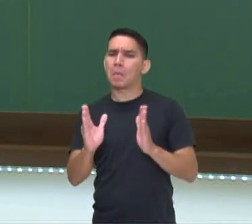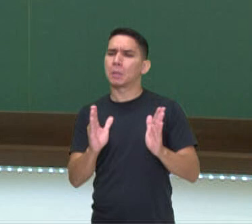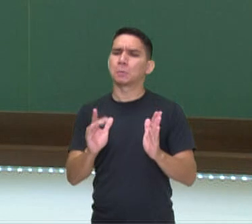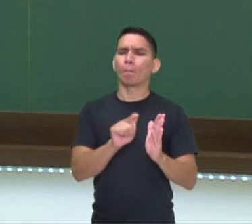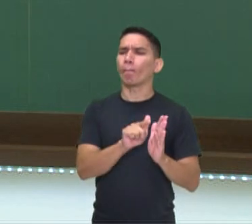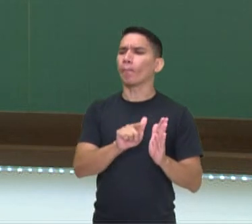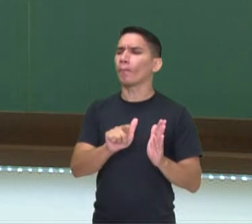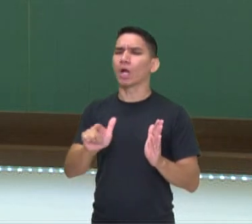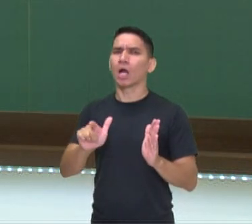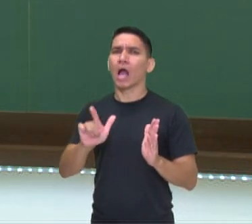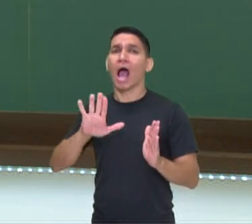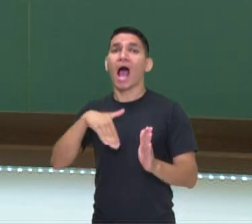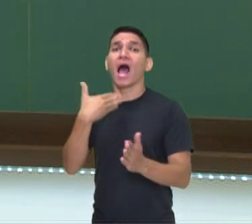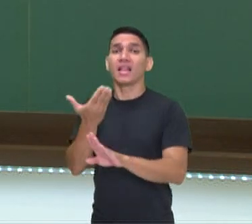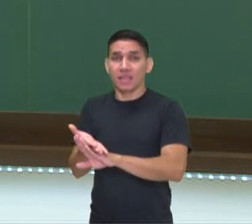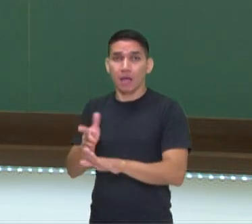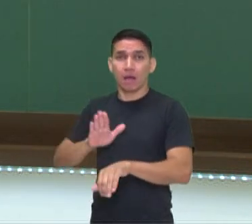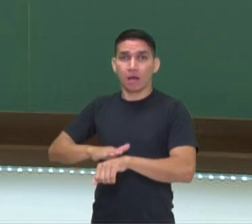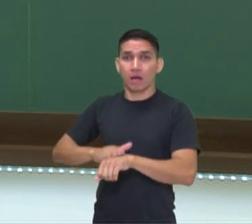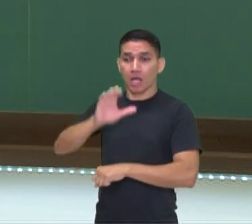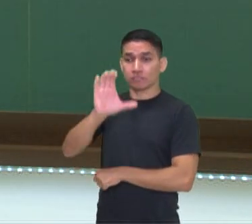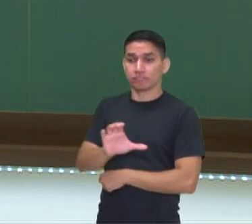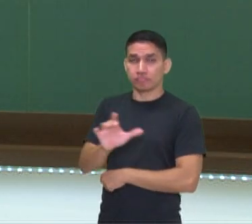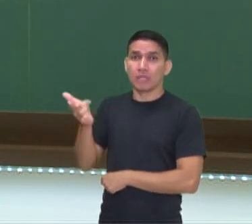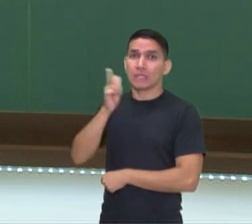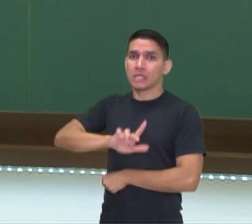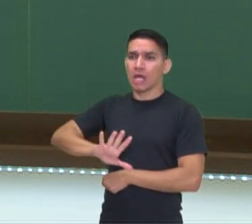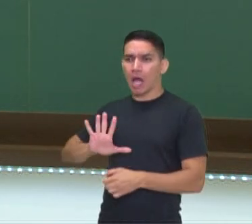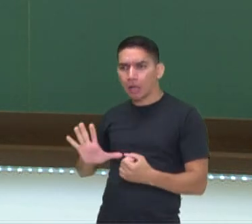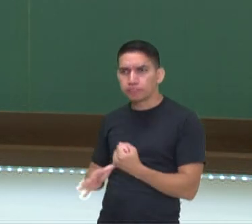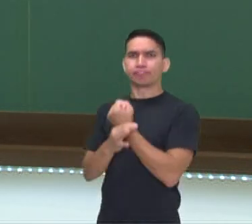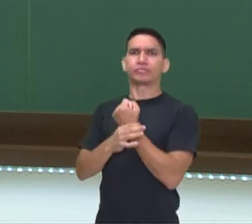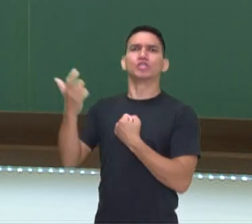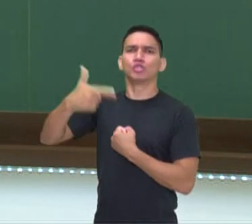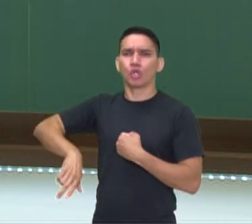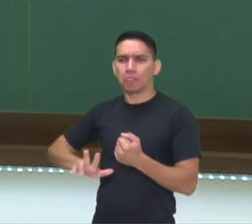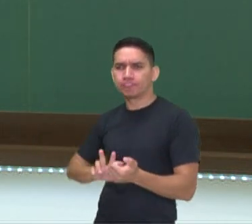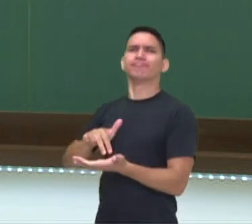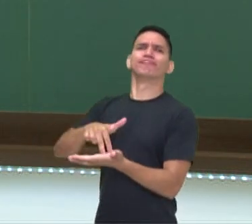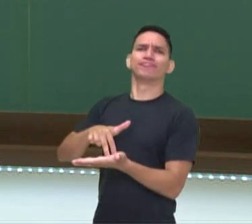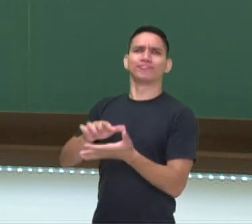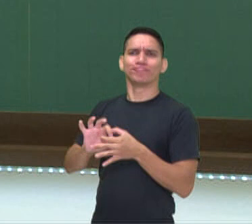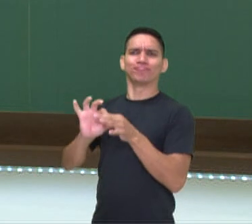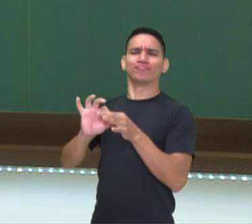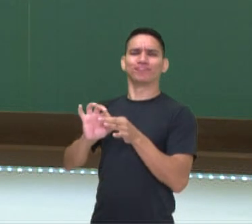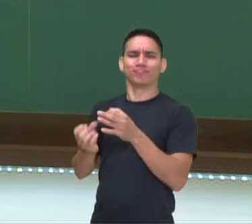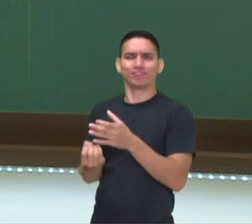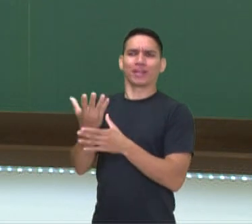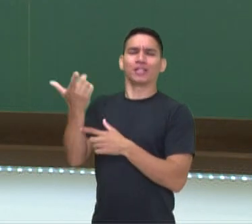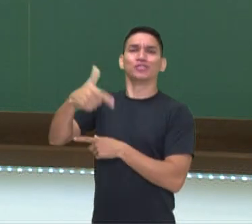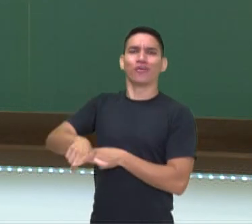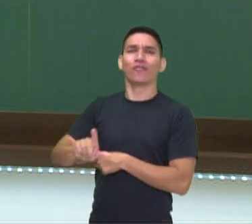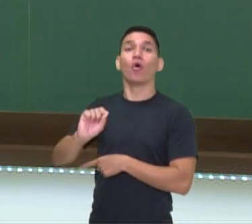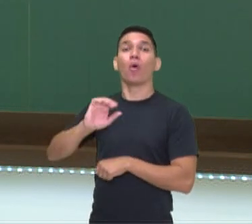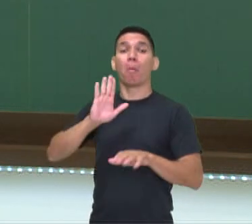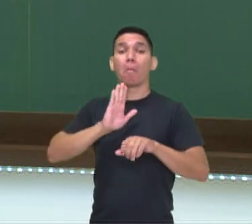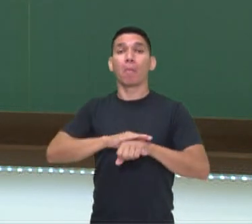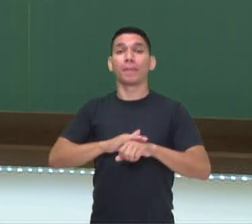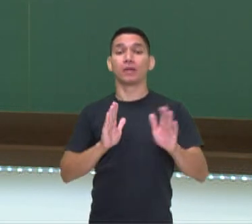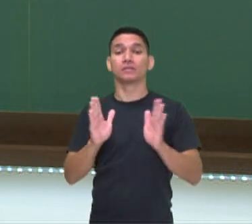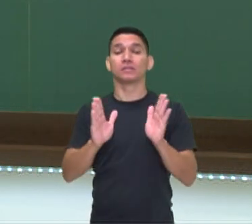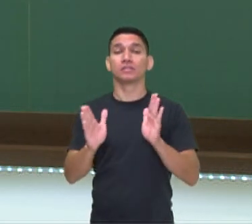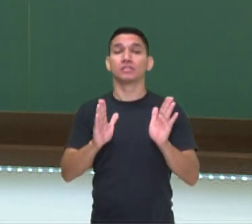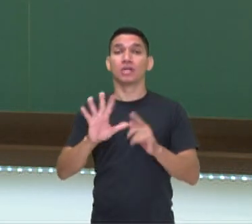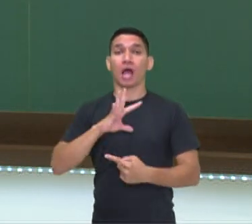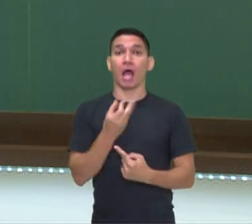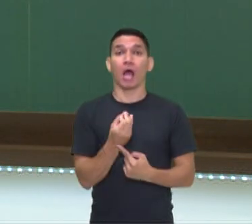igreja tentar se restabelecer novamente, né, se reafirmar, nós vamos ter esse período na história da arte que a gente chama de maneirismo,